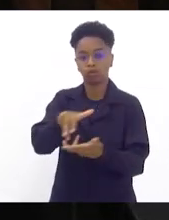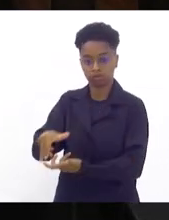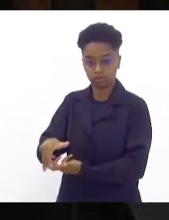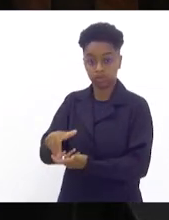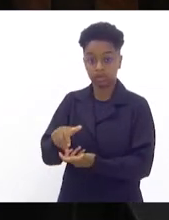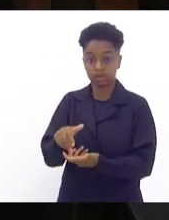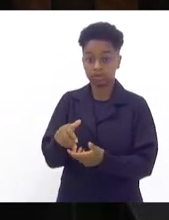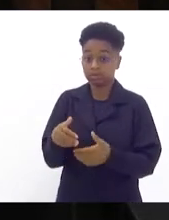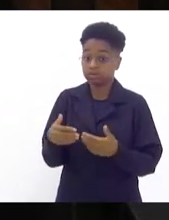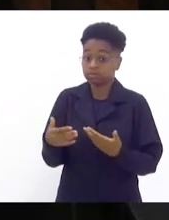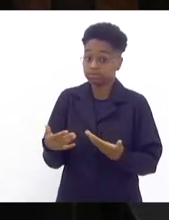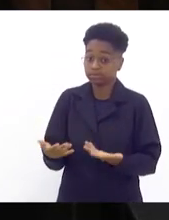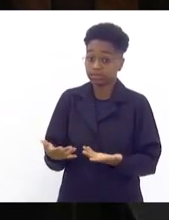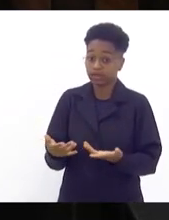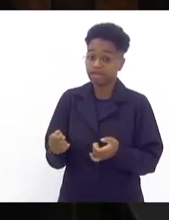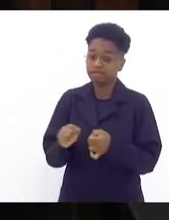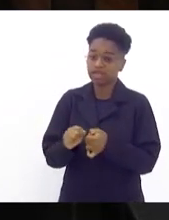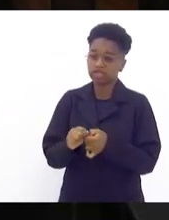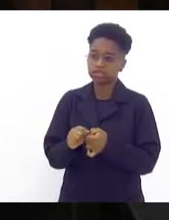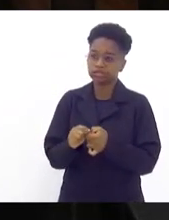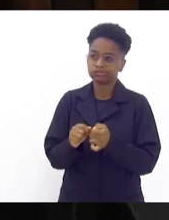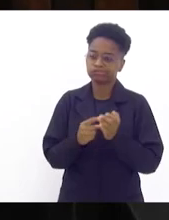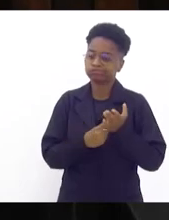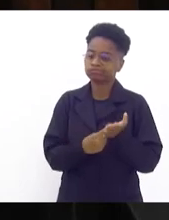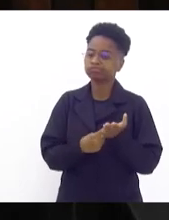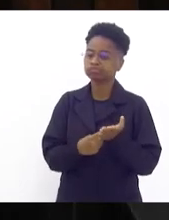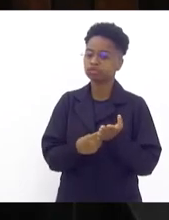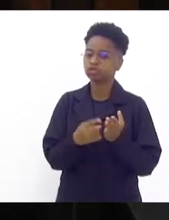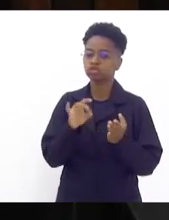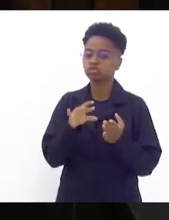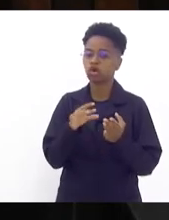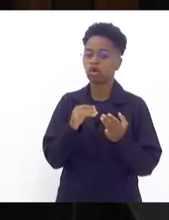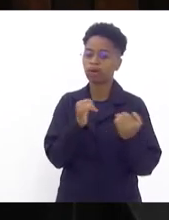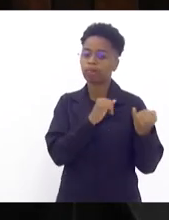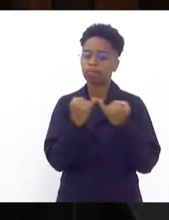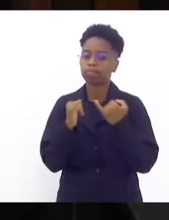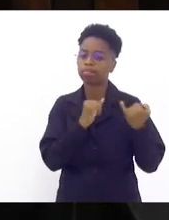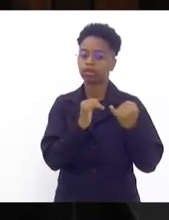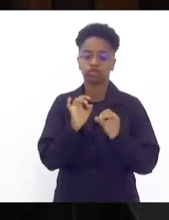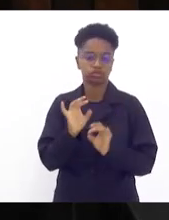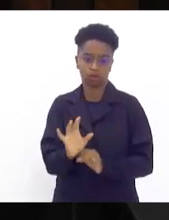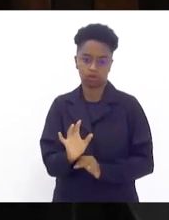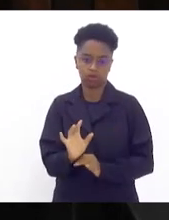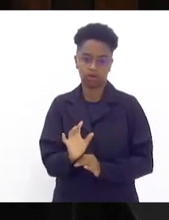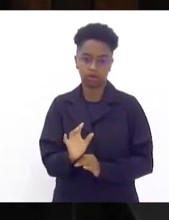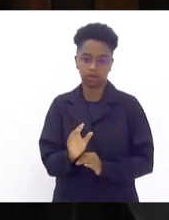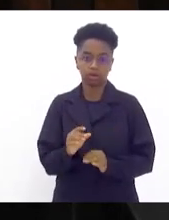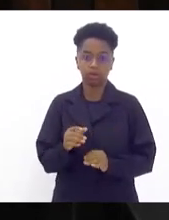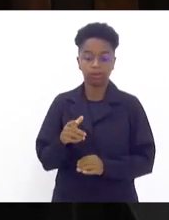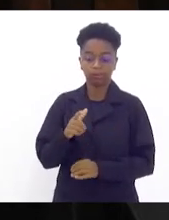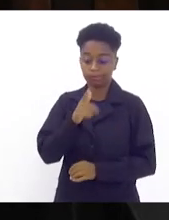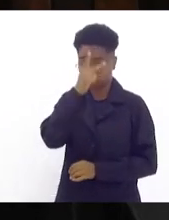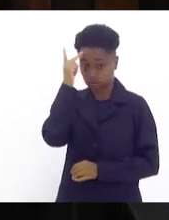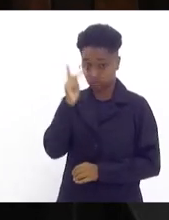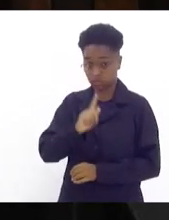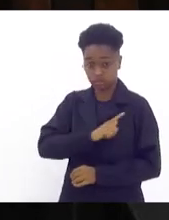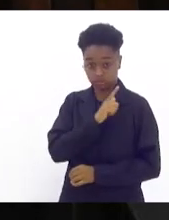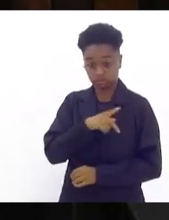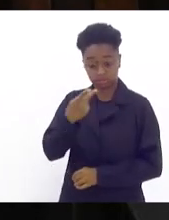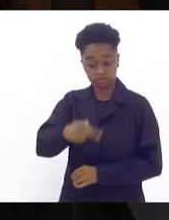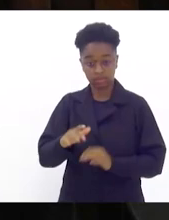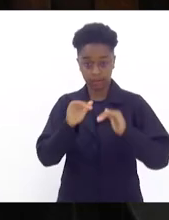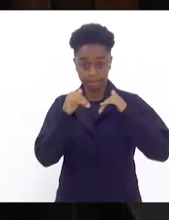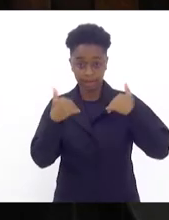e fez um acordinho de boca com o consórcio gestor do Maracanã, no seguinte sentido: